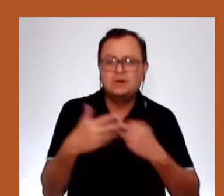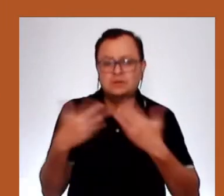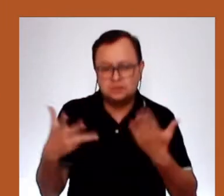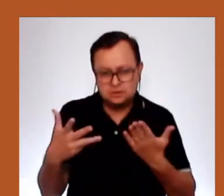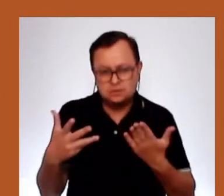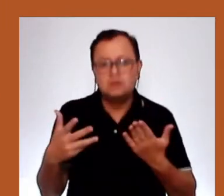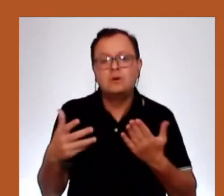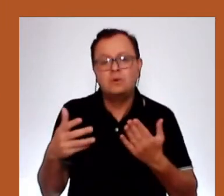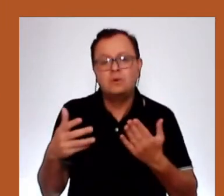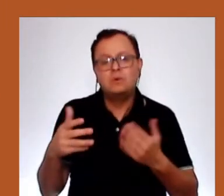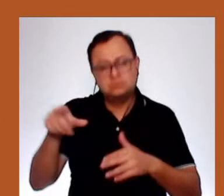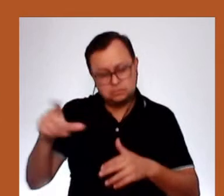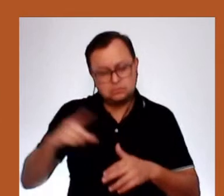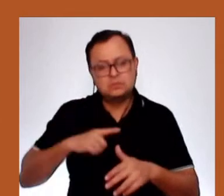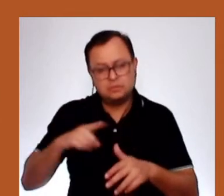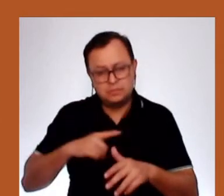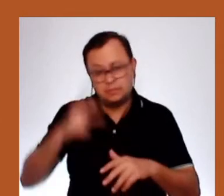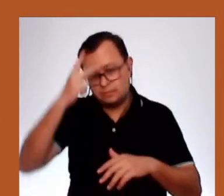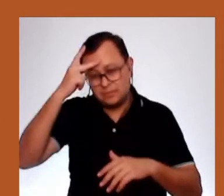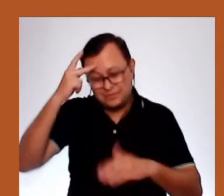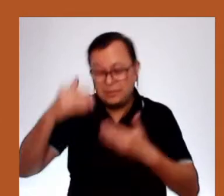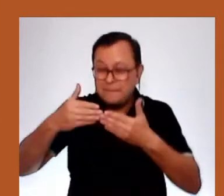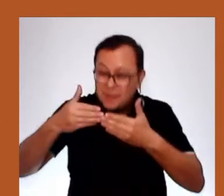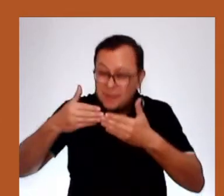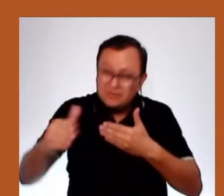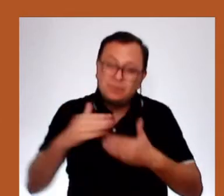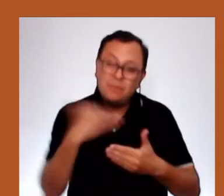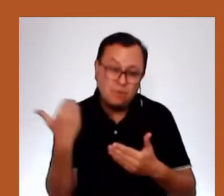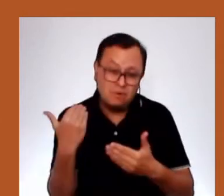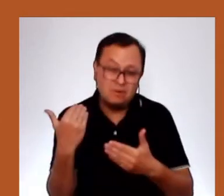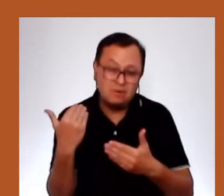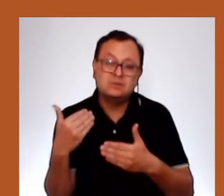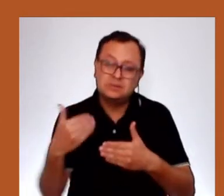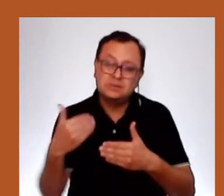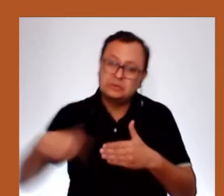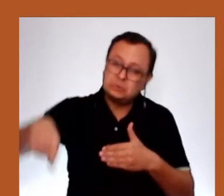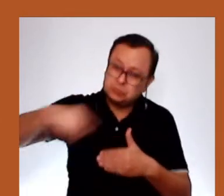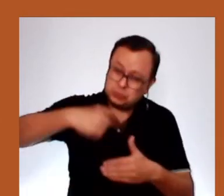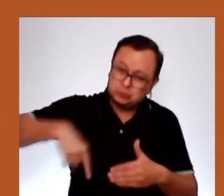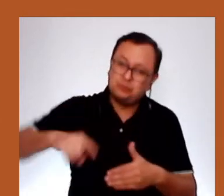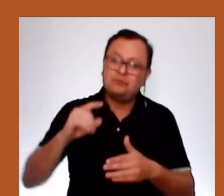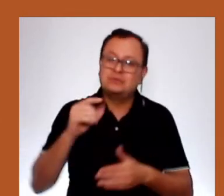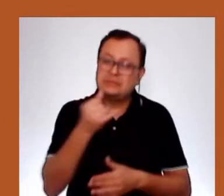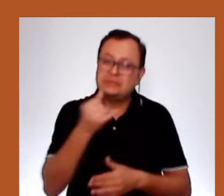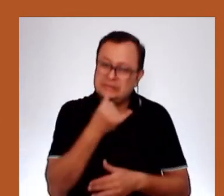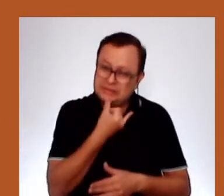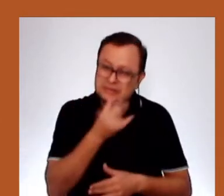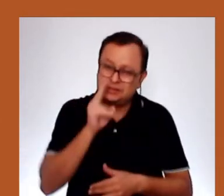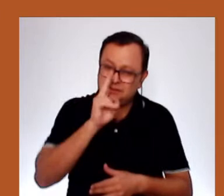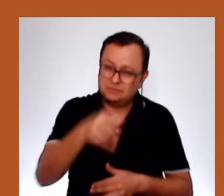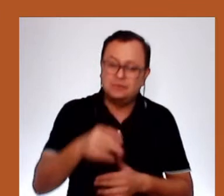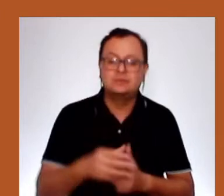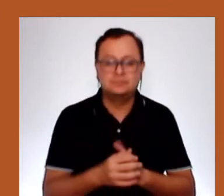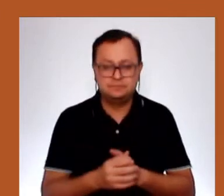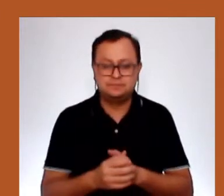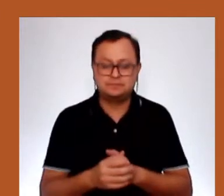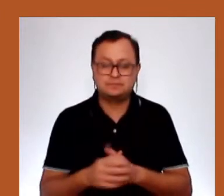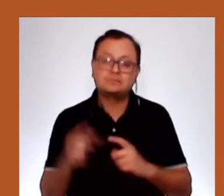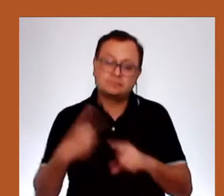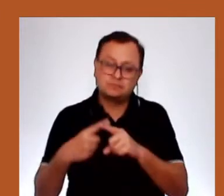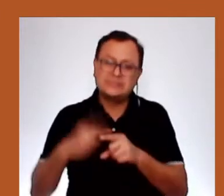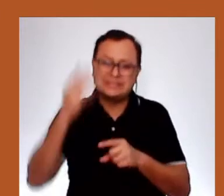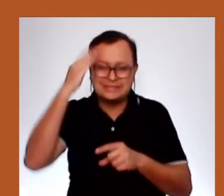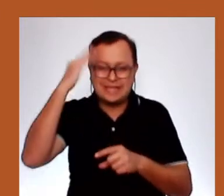de adoecimento que vai culminar, com certeza, no desfecho final, que é a morte. Quando você